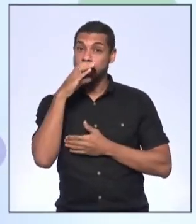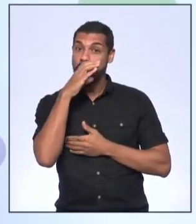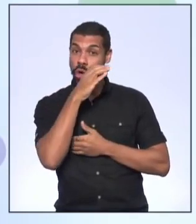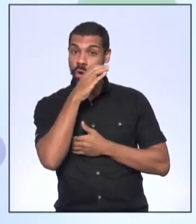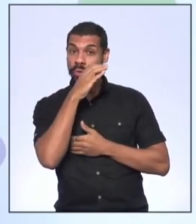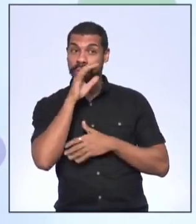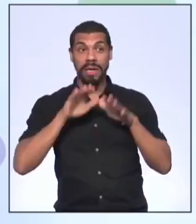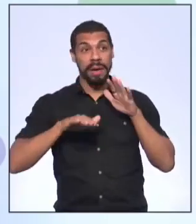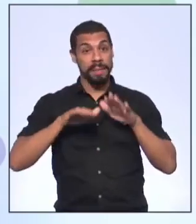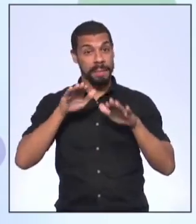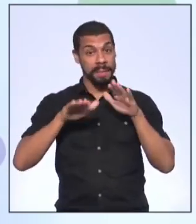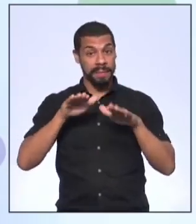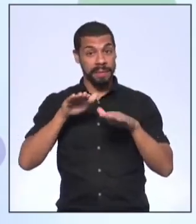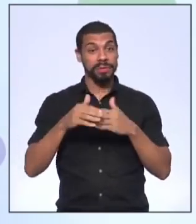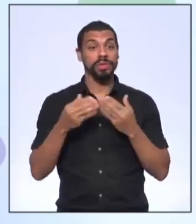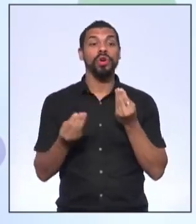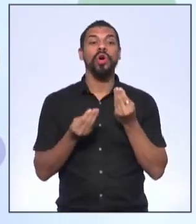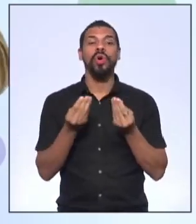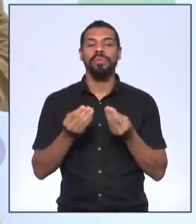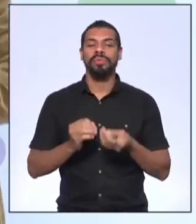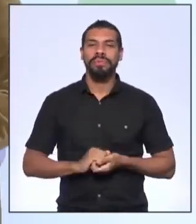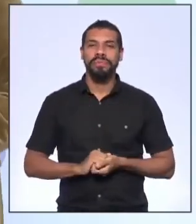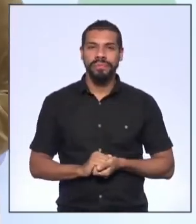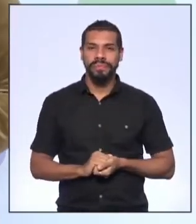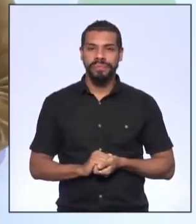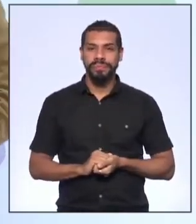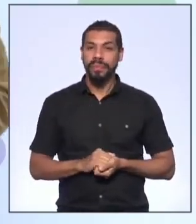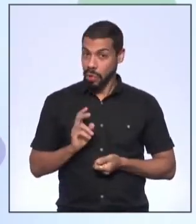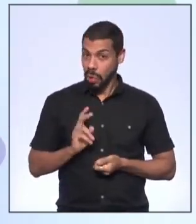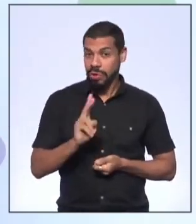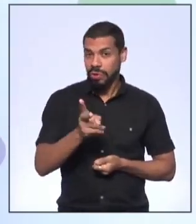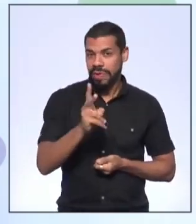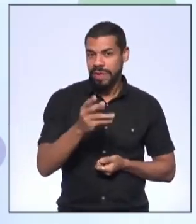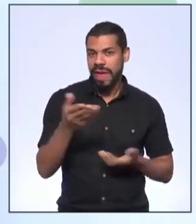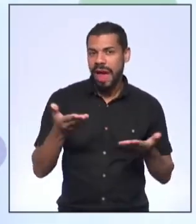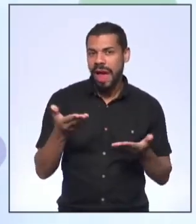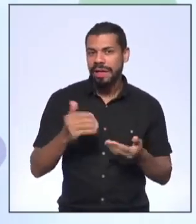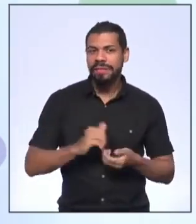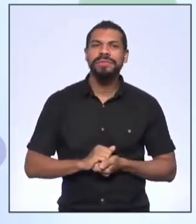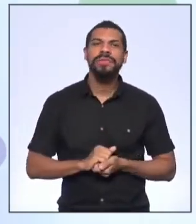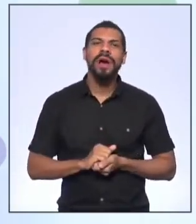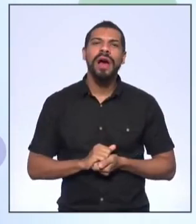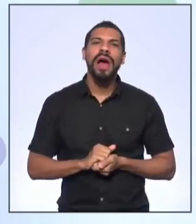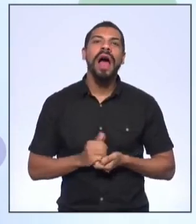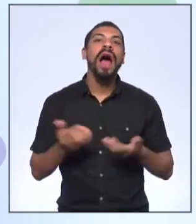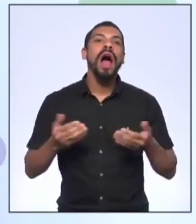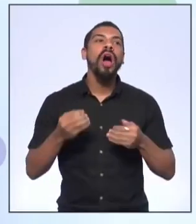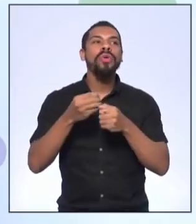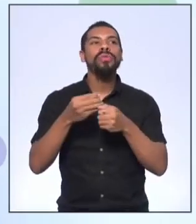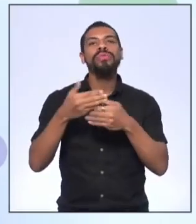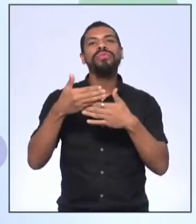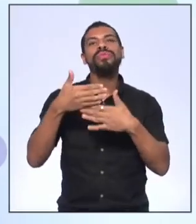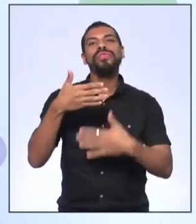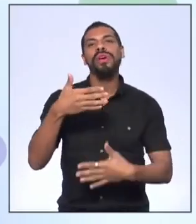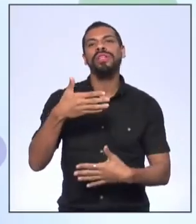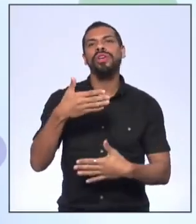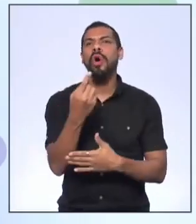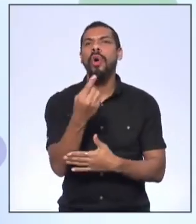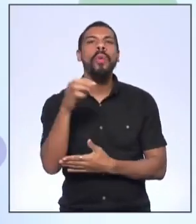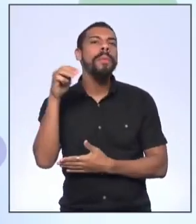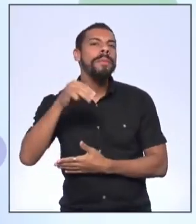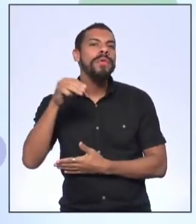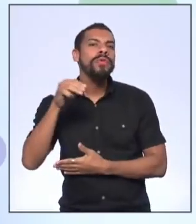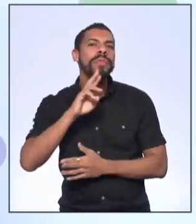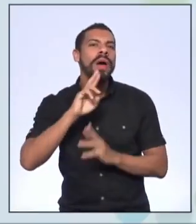coeficiente aqui, ó, de condutividade. Vamos lá. Interação com o chat aí. Um minutinho para